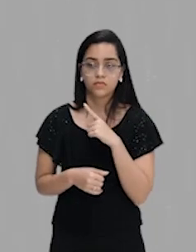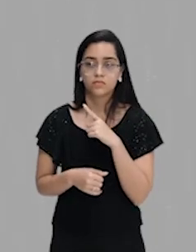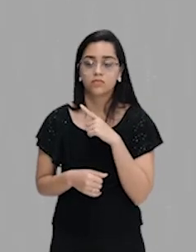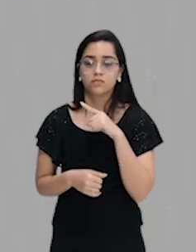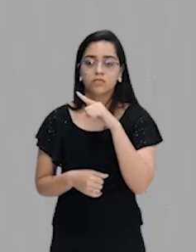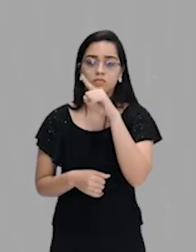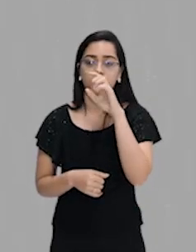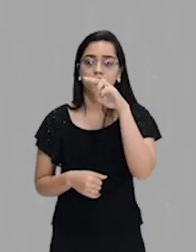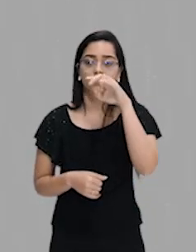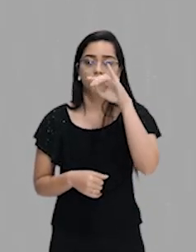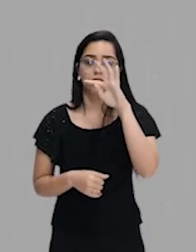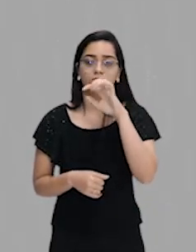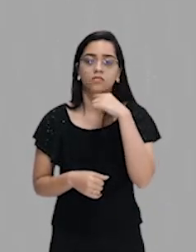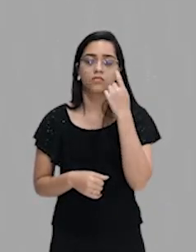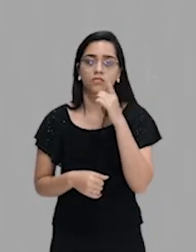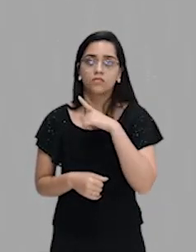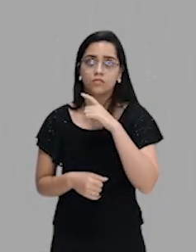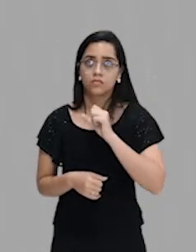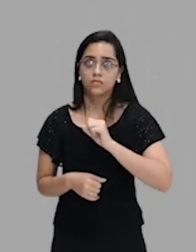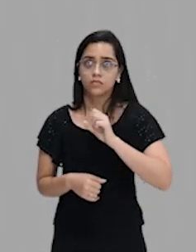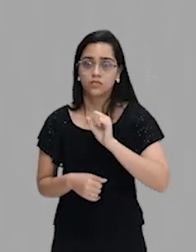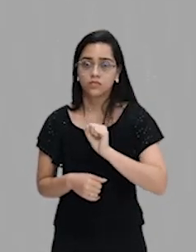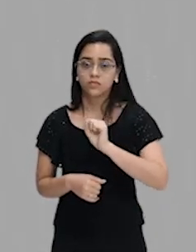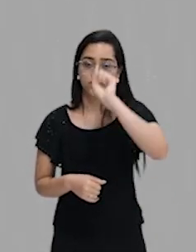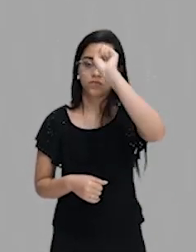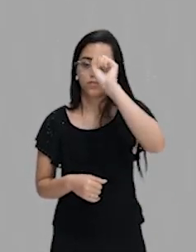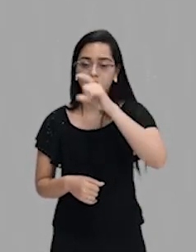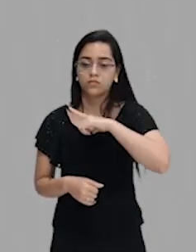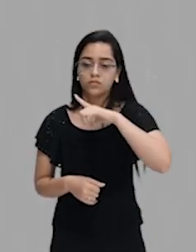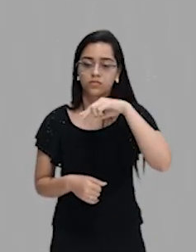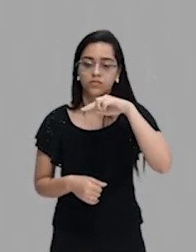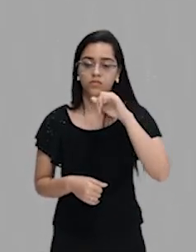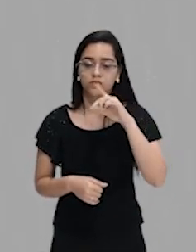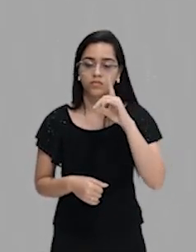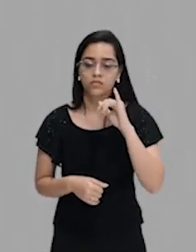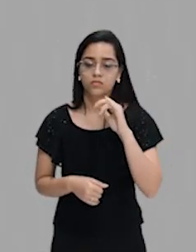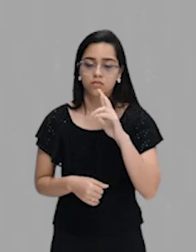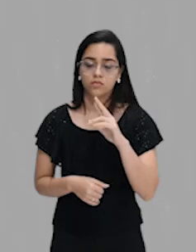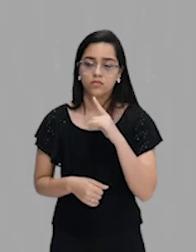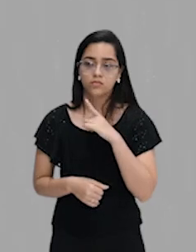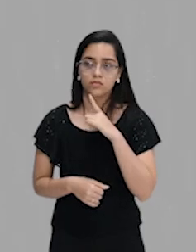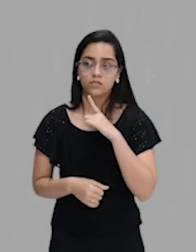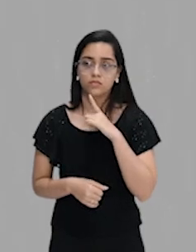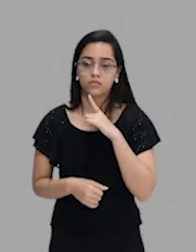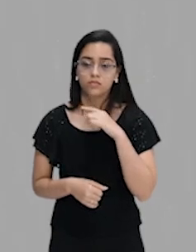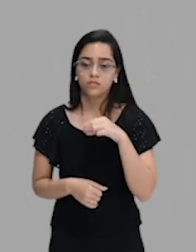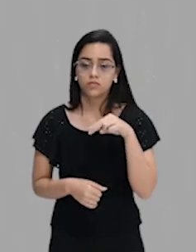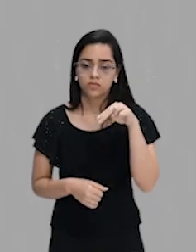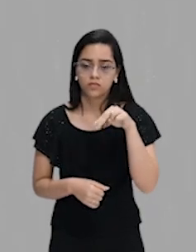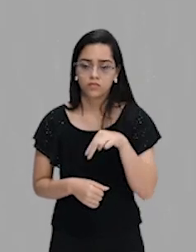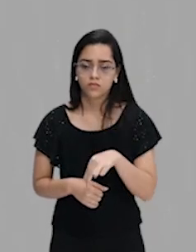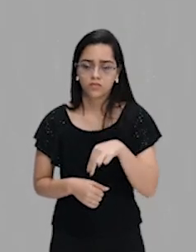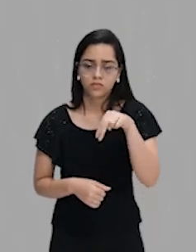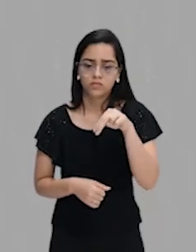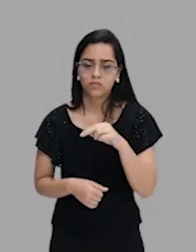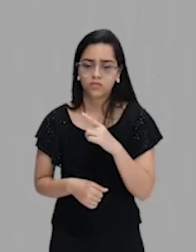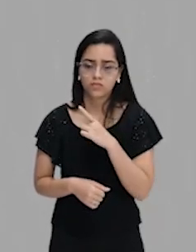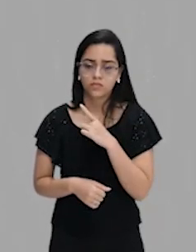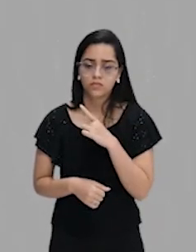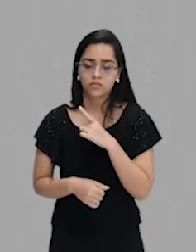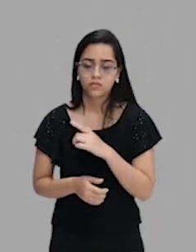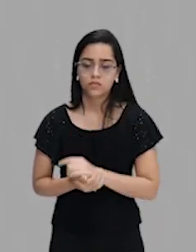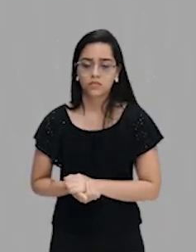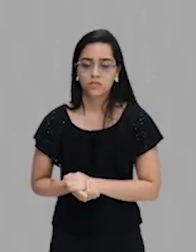zênite, próximo do zênite, nós temos o ponto sul e próximo do nadir, nós temos o ponto norte, né? O ponto